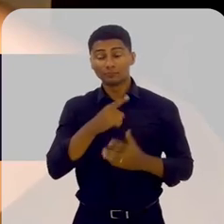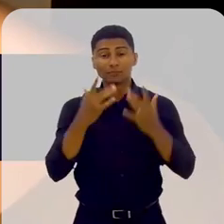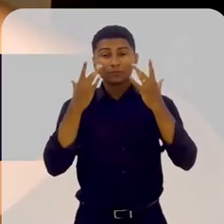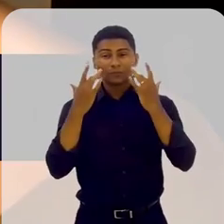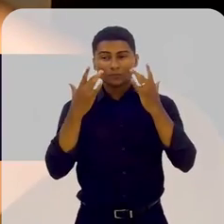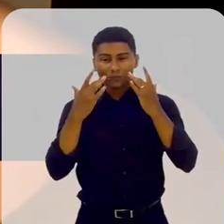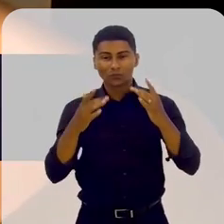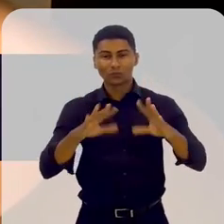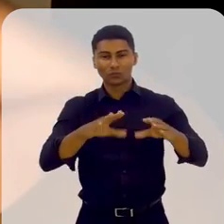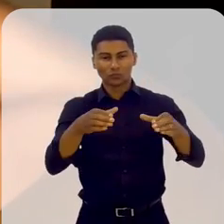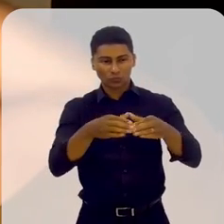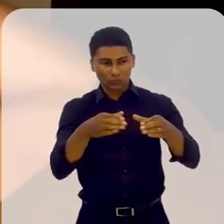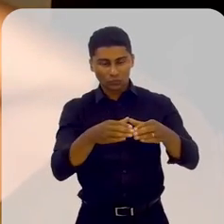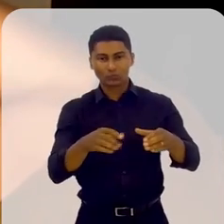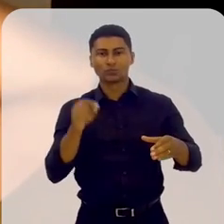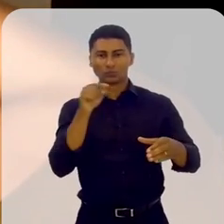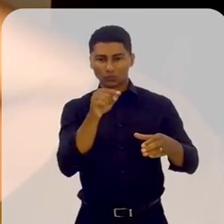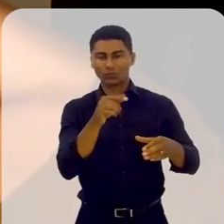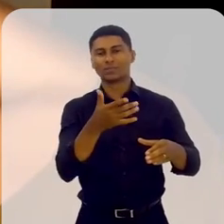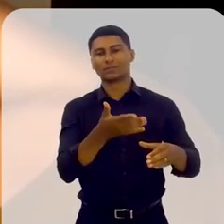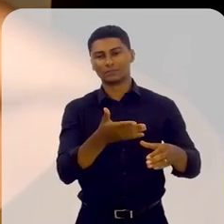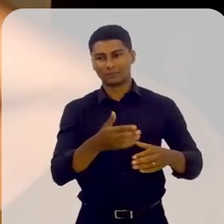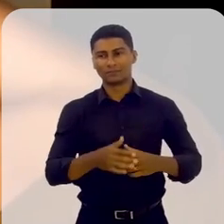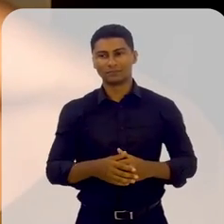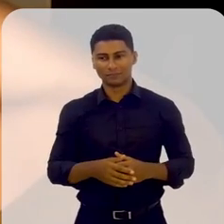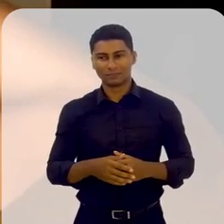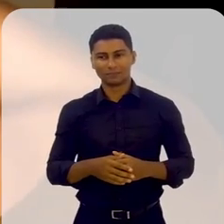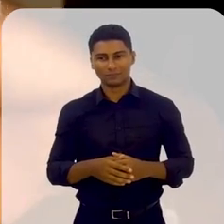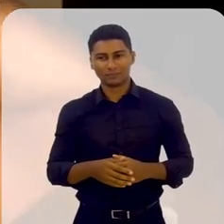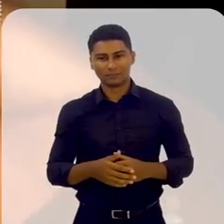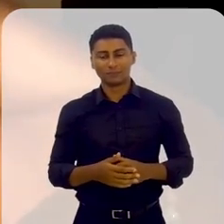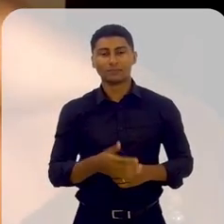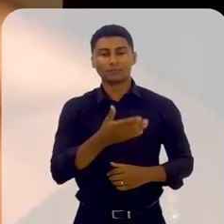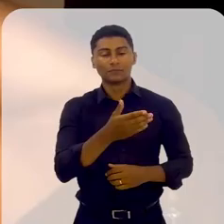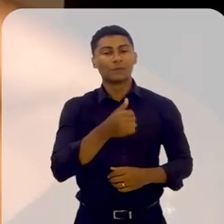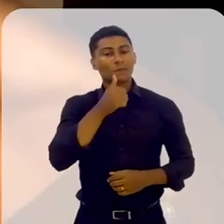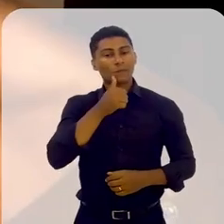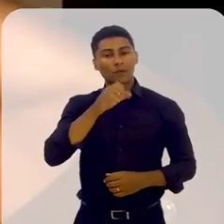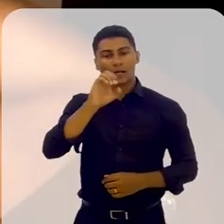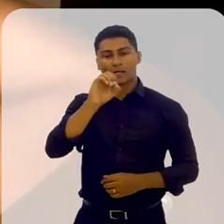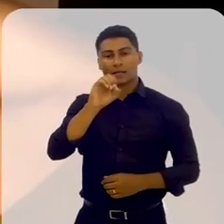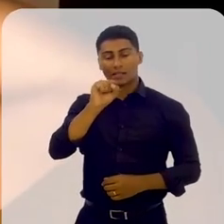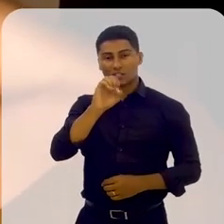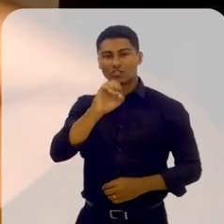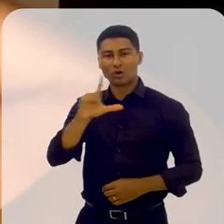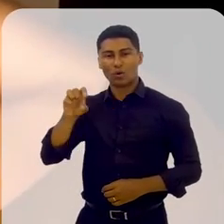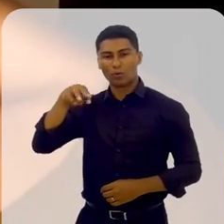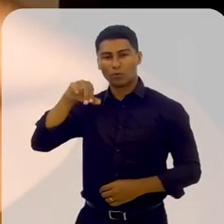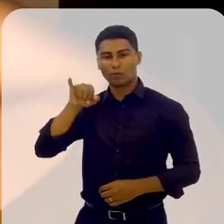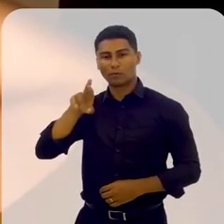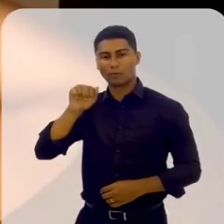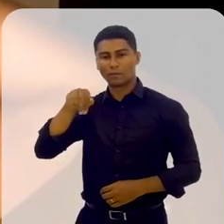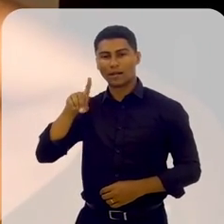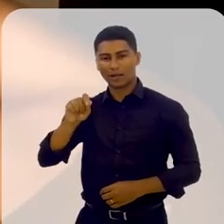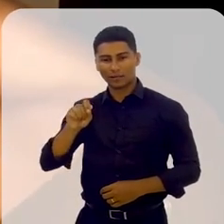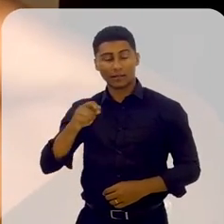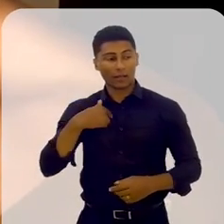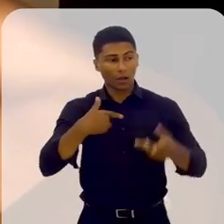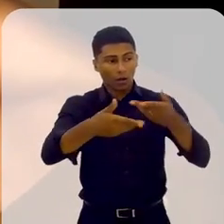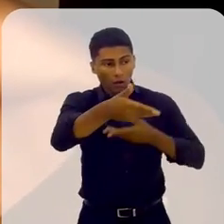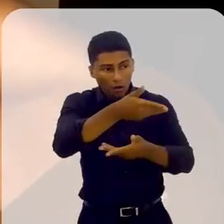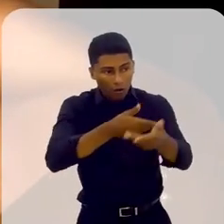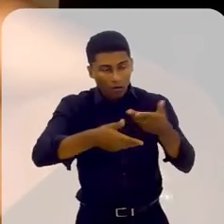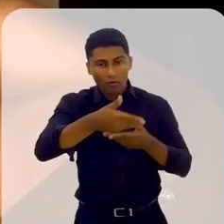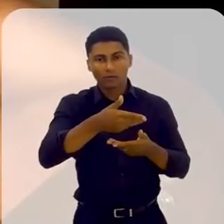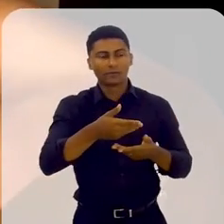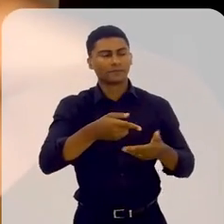O espetáculo do grupo EMU, grupo que é também da minha amicíssima Sol Miranda, e eu falo troco com ela